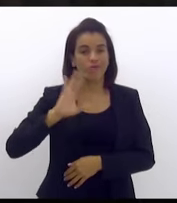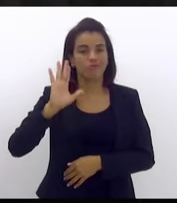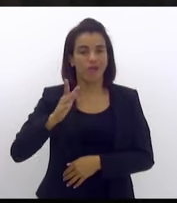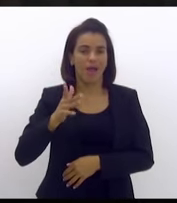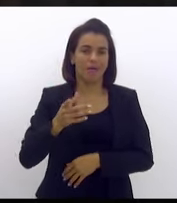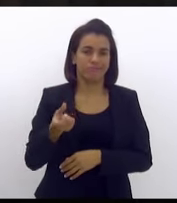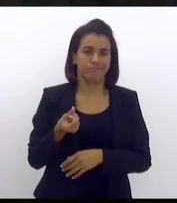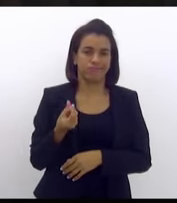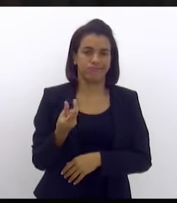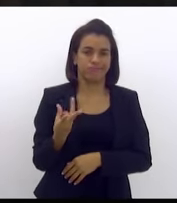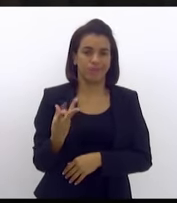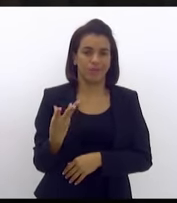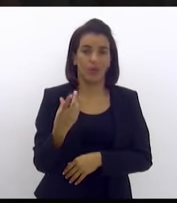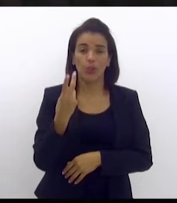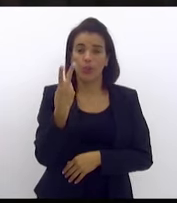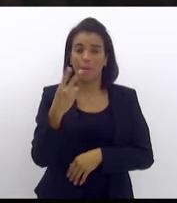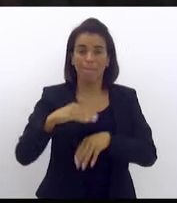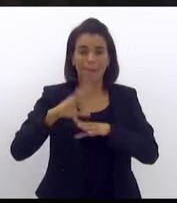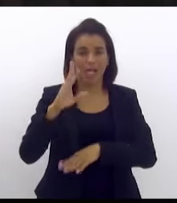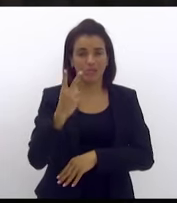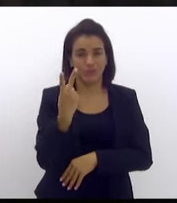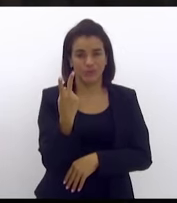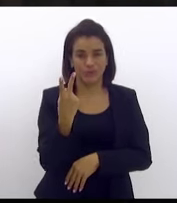por mais de 2 vezes.